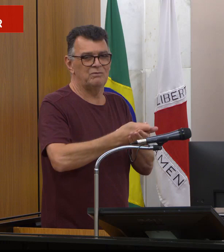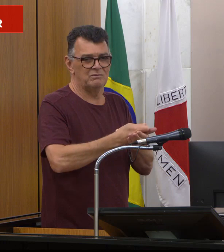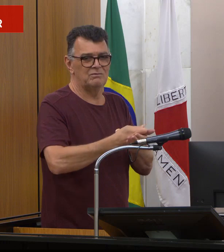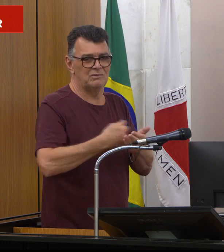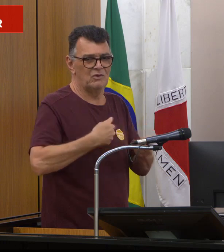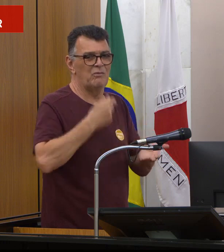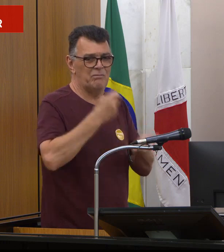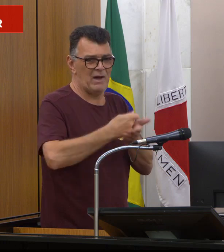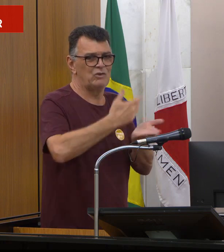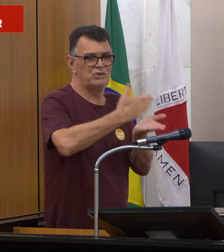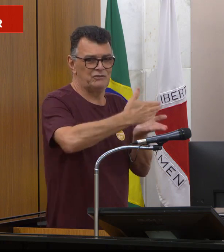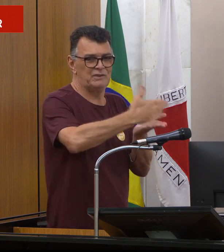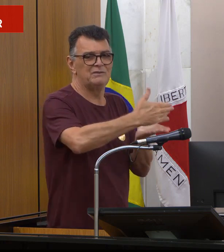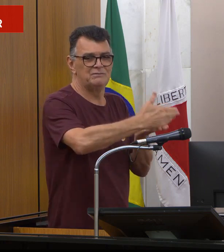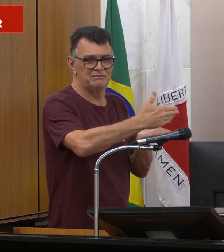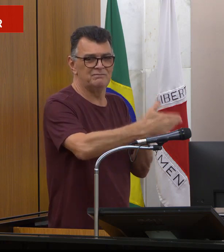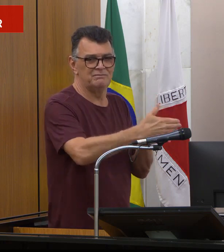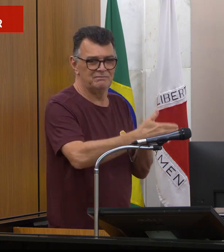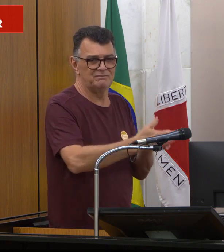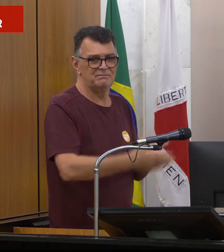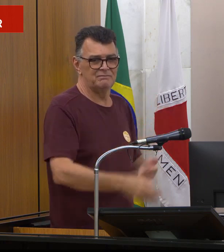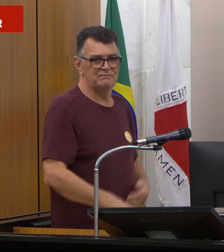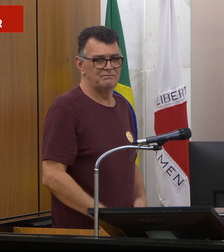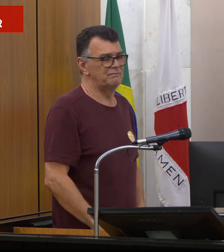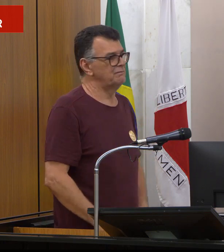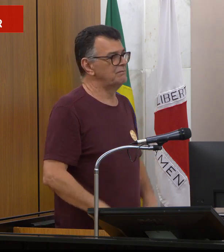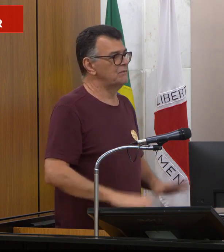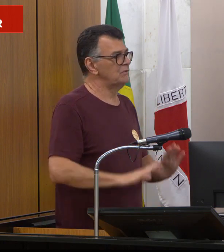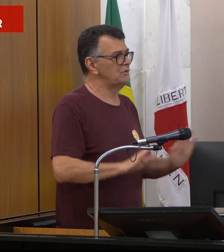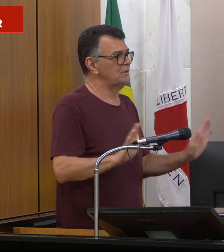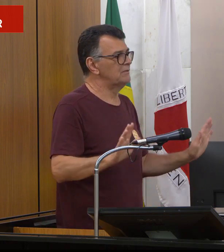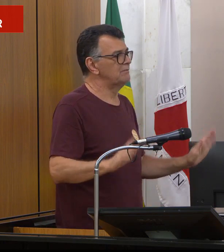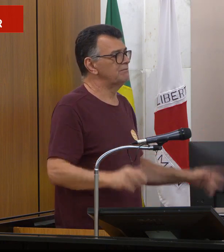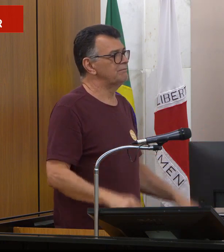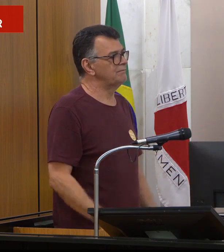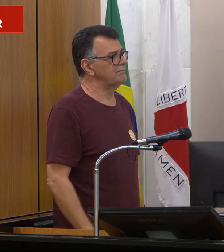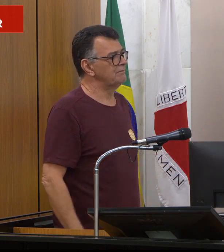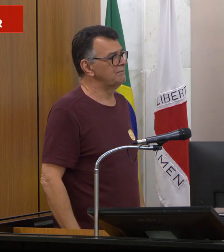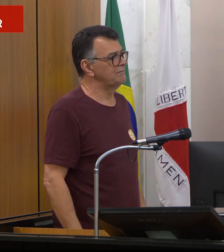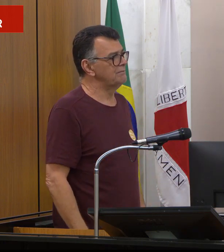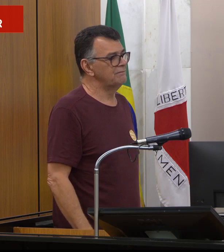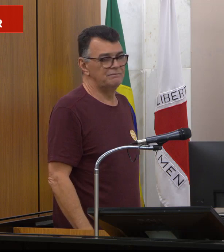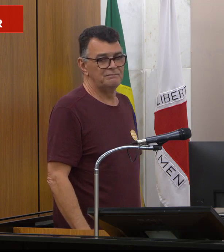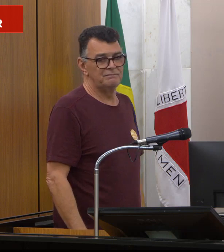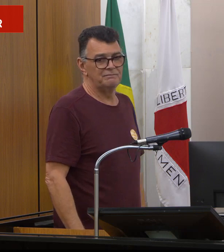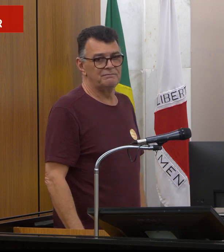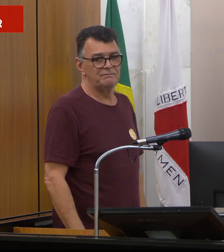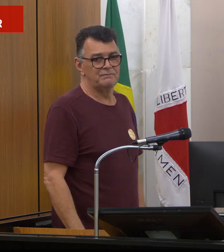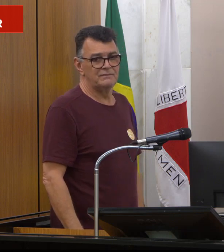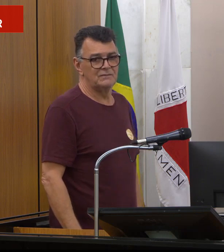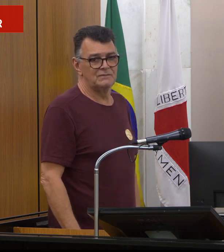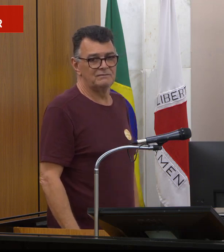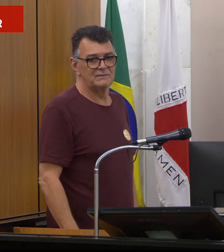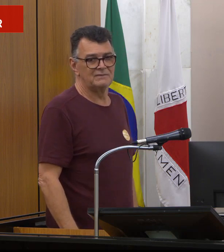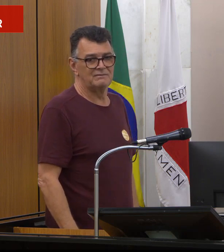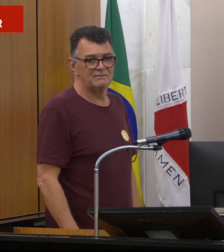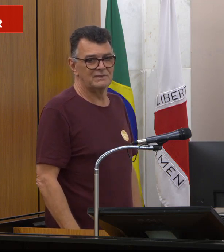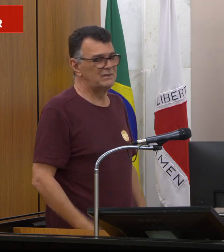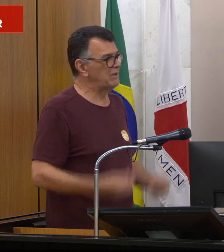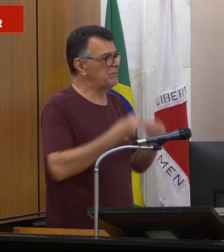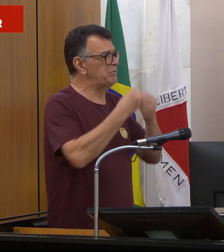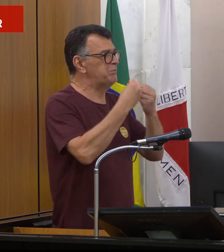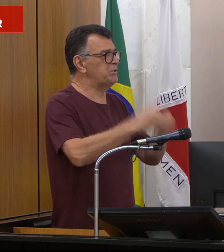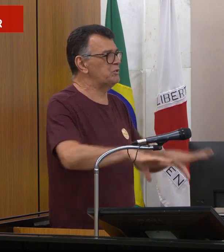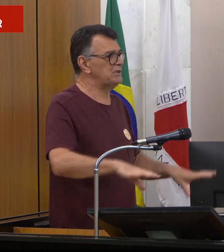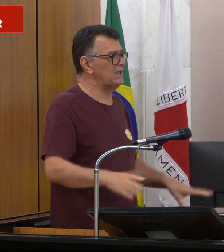aí eles falaram comigo que o CNPJ foi trocado mais de cinco vezes e eles não me deram nenhum documento sobre